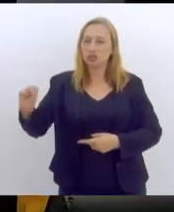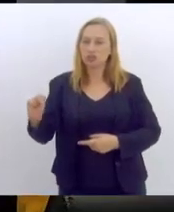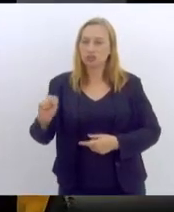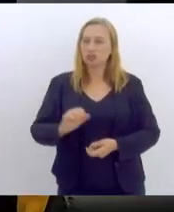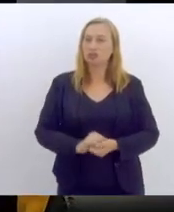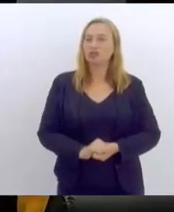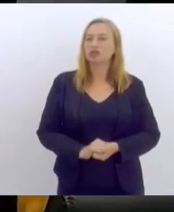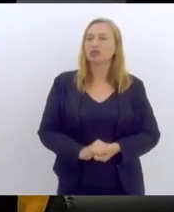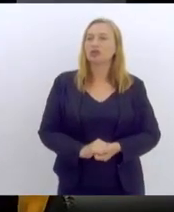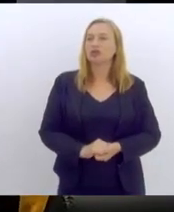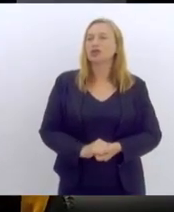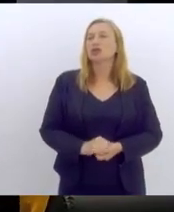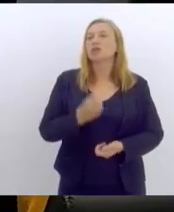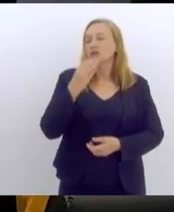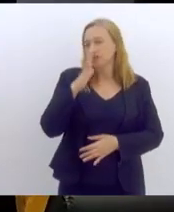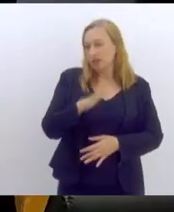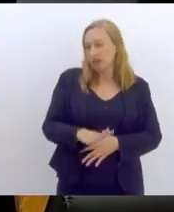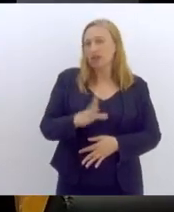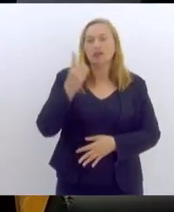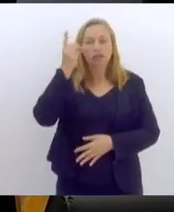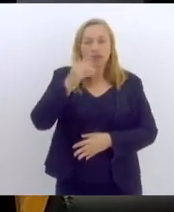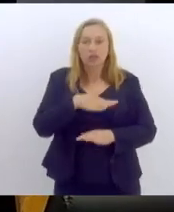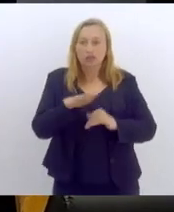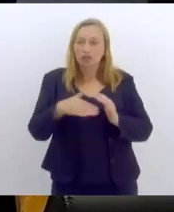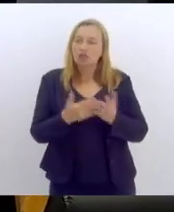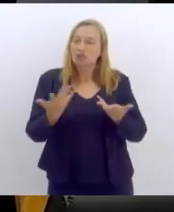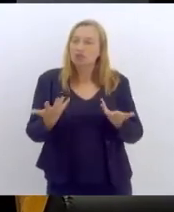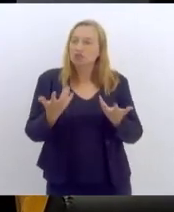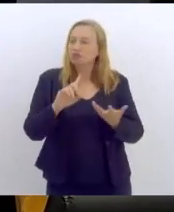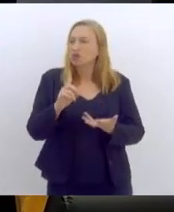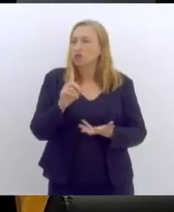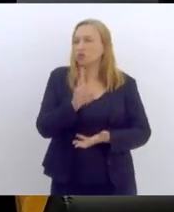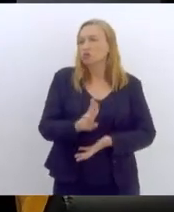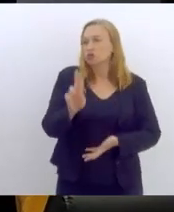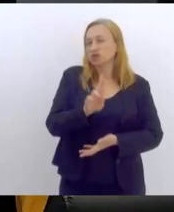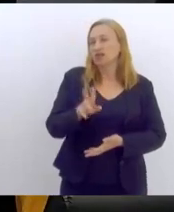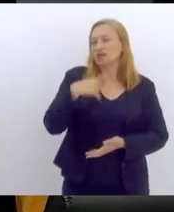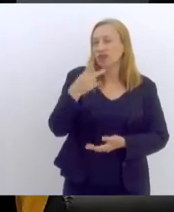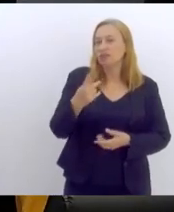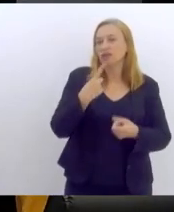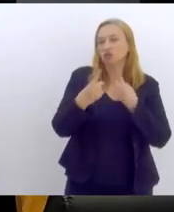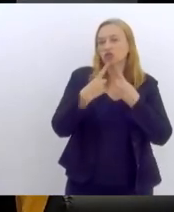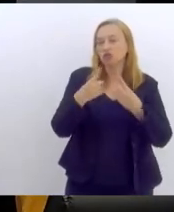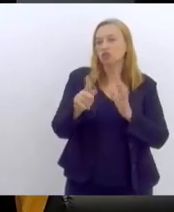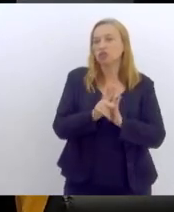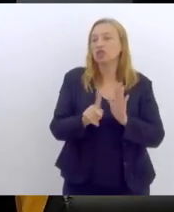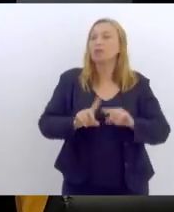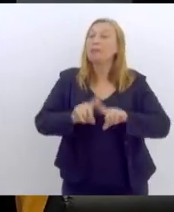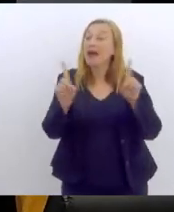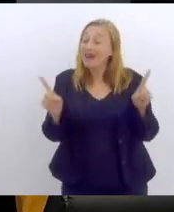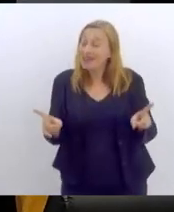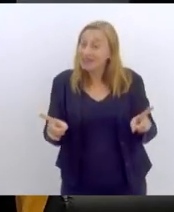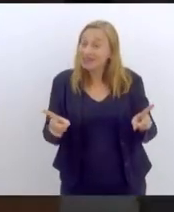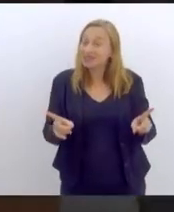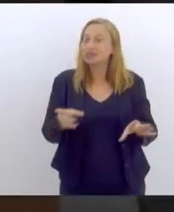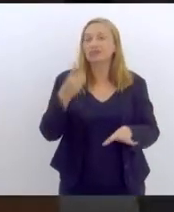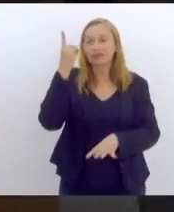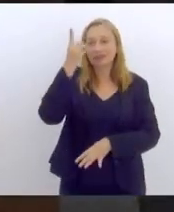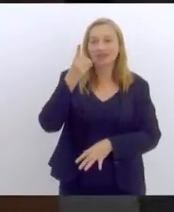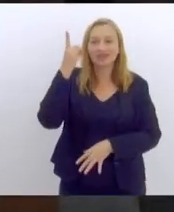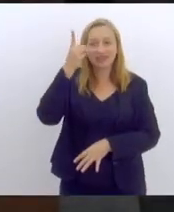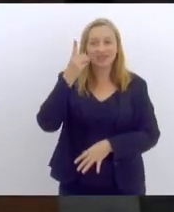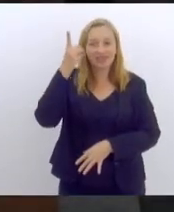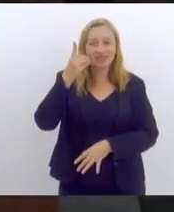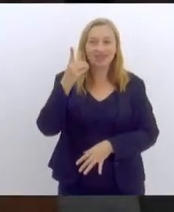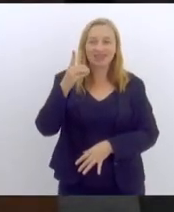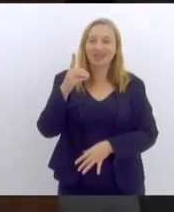senhores deputados, demais presentes, eu não ia fazer uso da palavra para discutir o projeto, mas o deputado, o nobre deputado